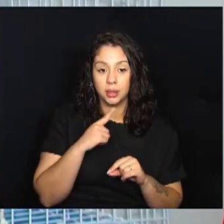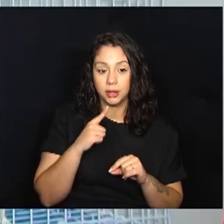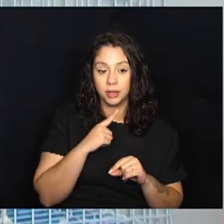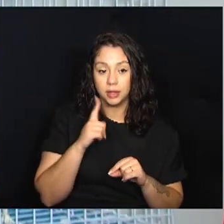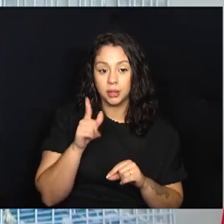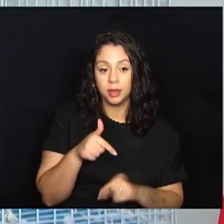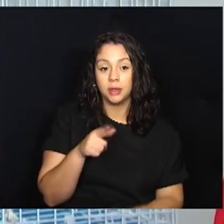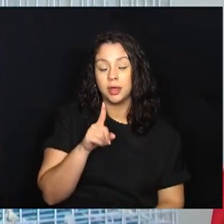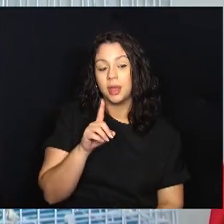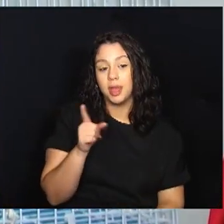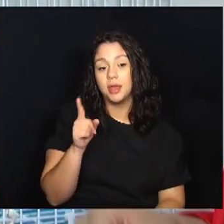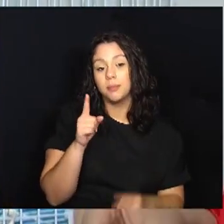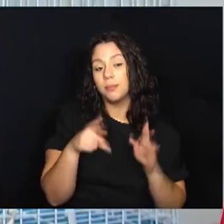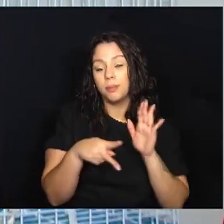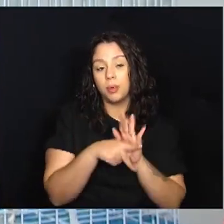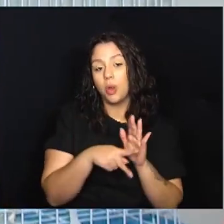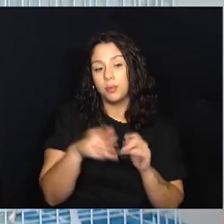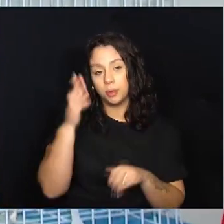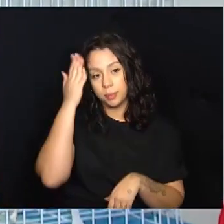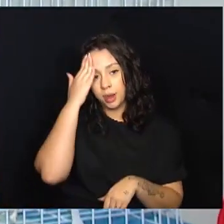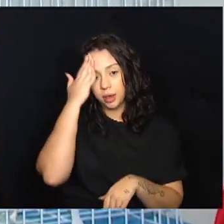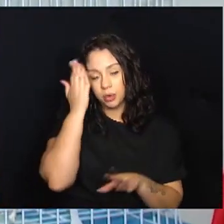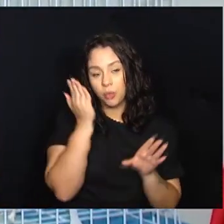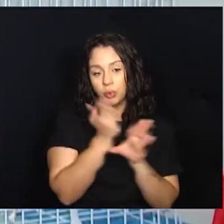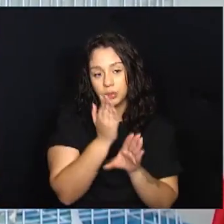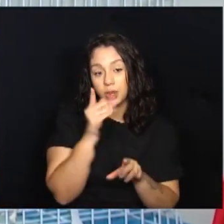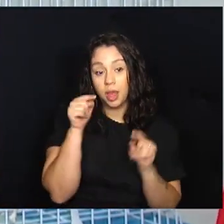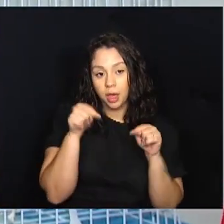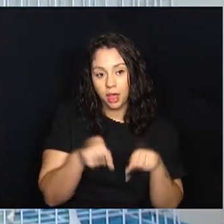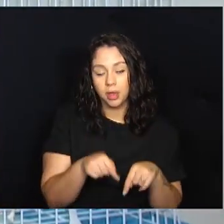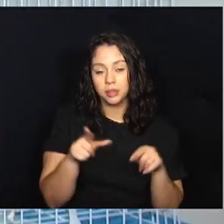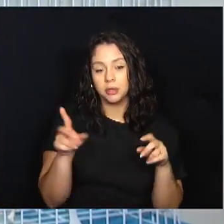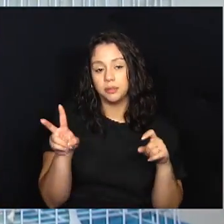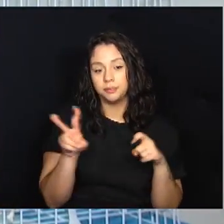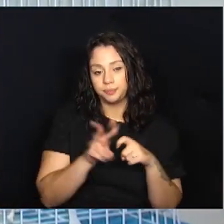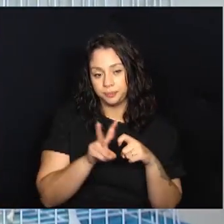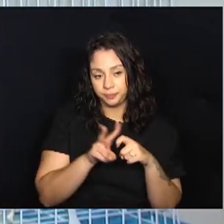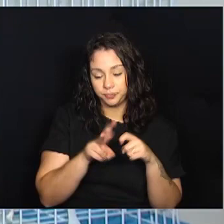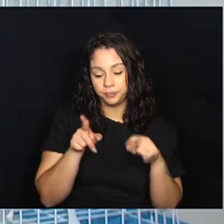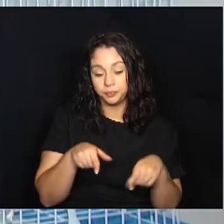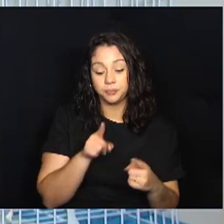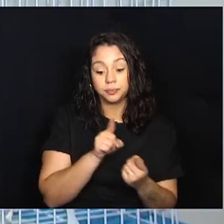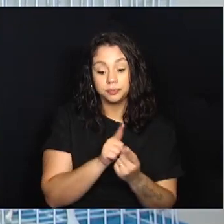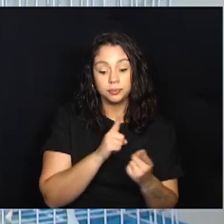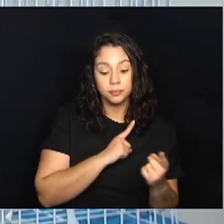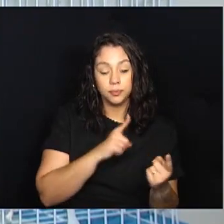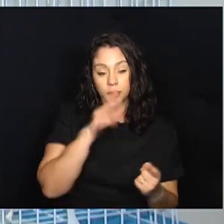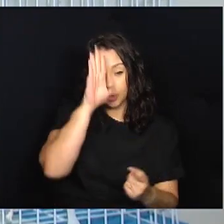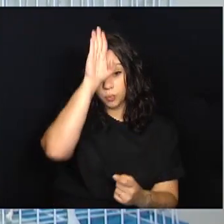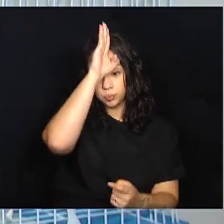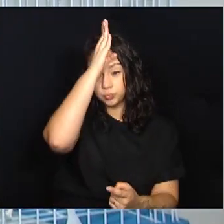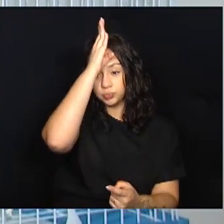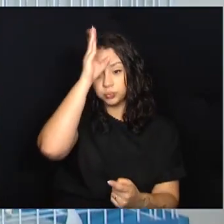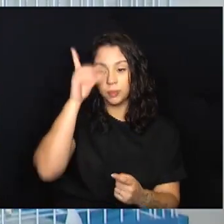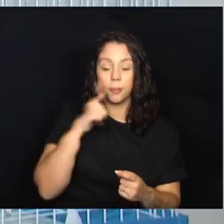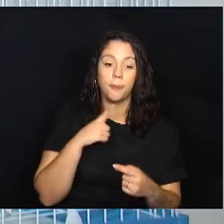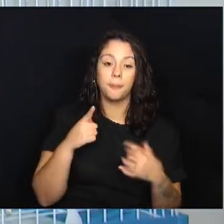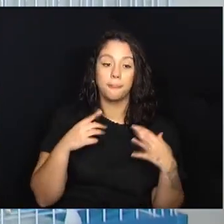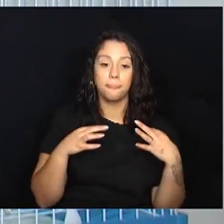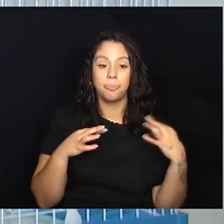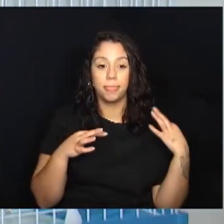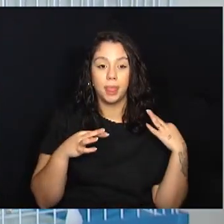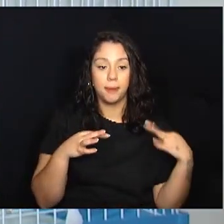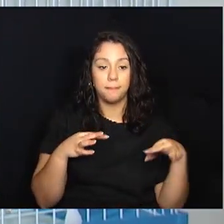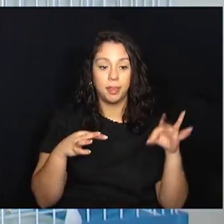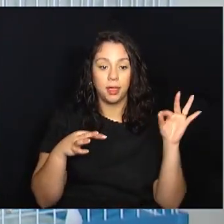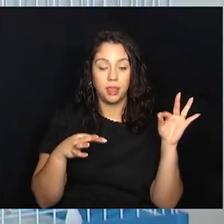chama de sexagem, tá? Que daí a gente faz aqui no consultório, através das penas e uma gotinha de